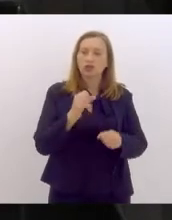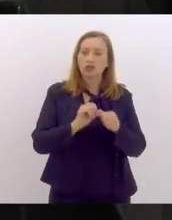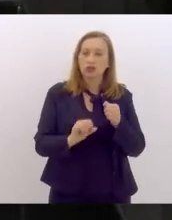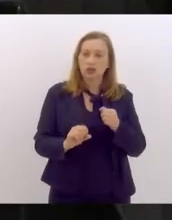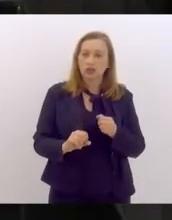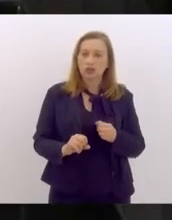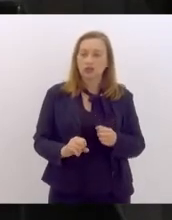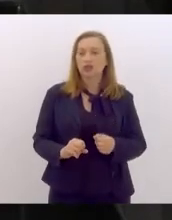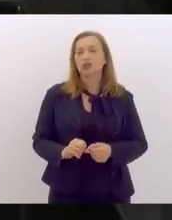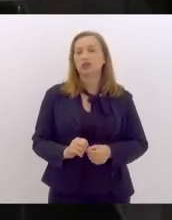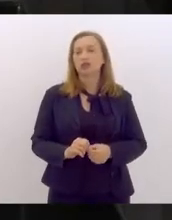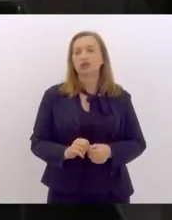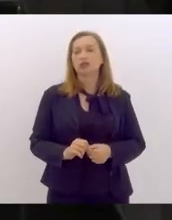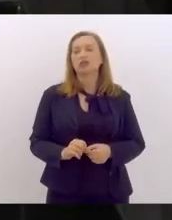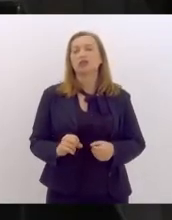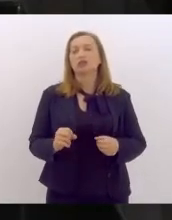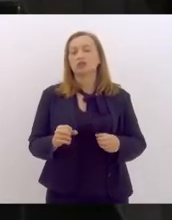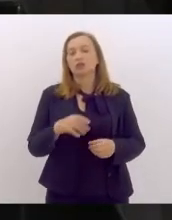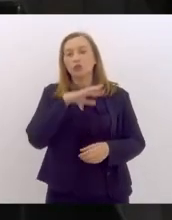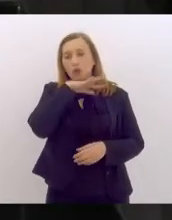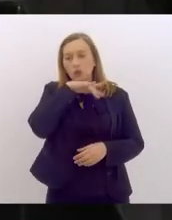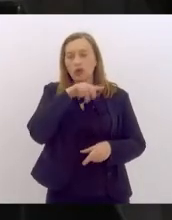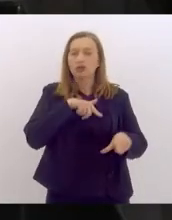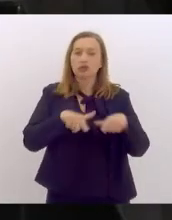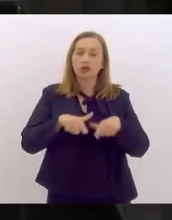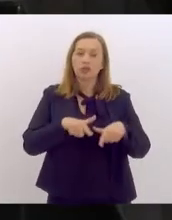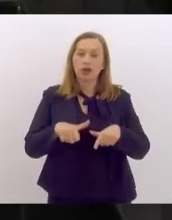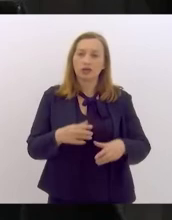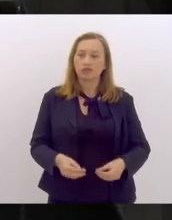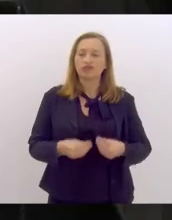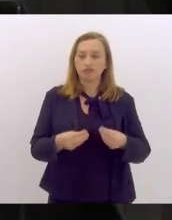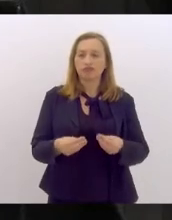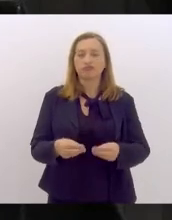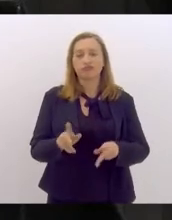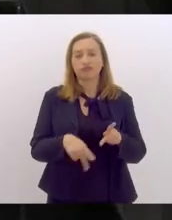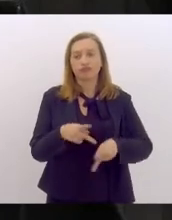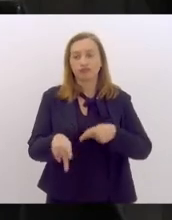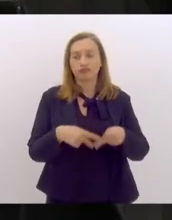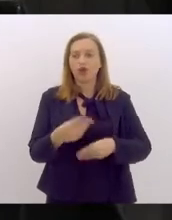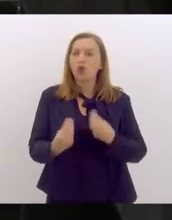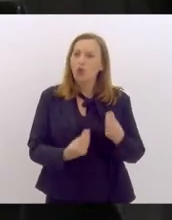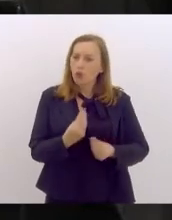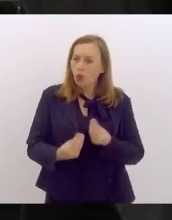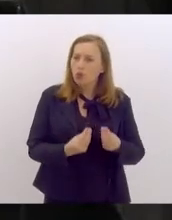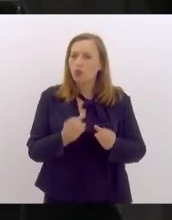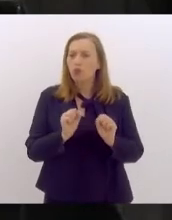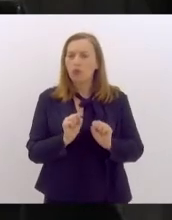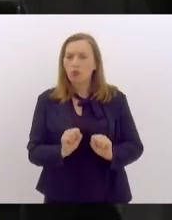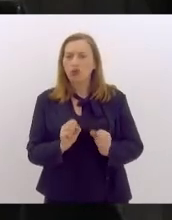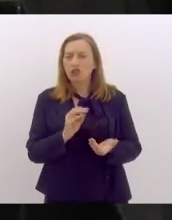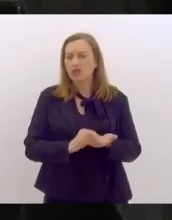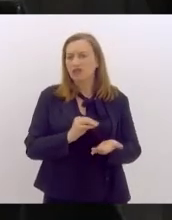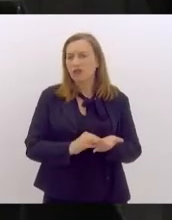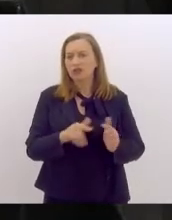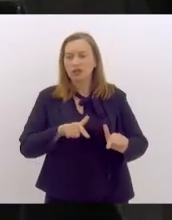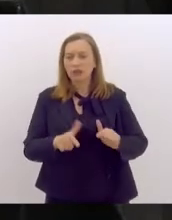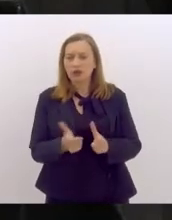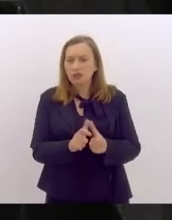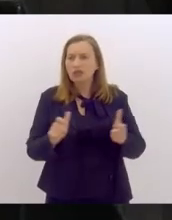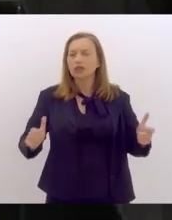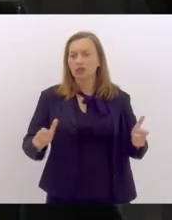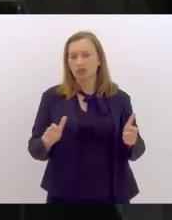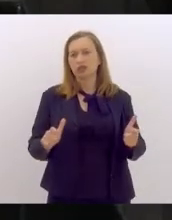sobre esse péssimo serviço prestado à população Como pode desemprego enorme da população do Rio de Janeiro e do Brasil